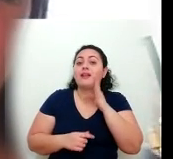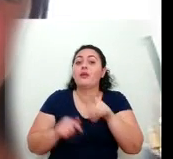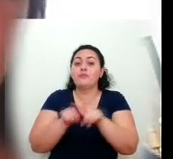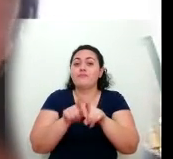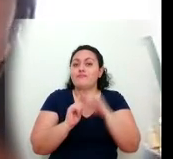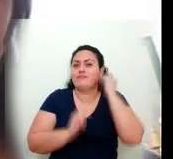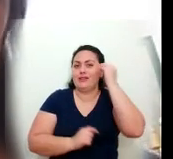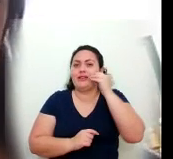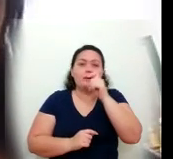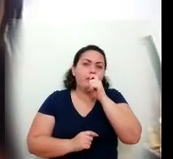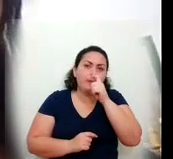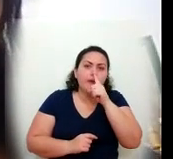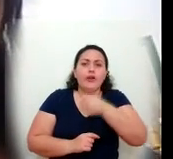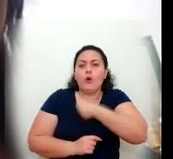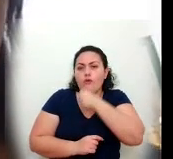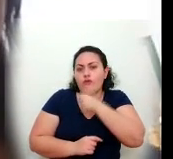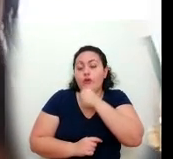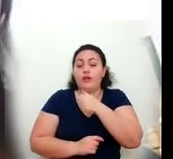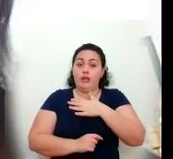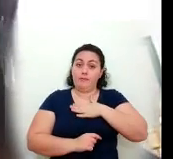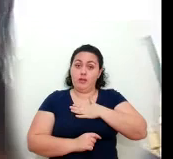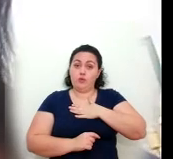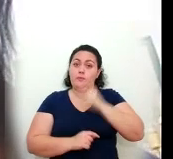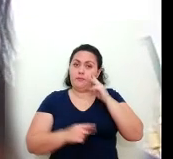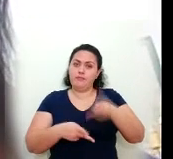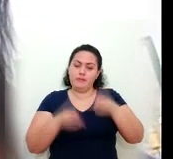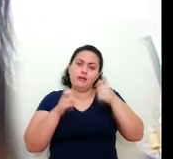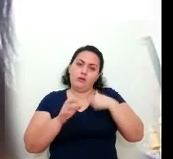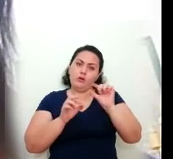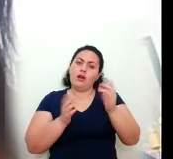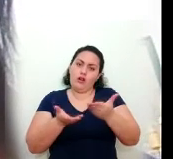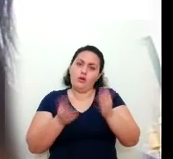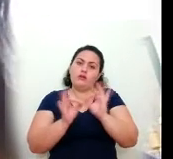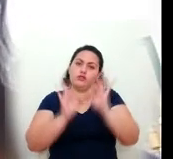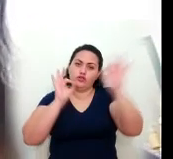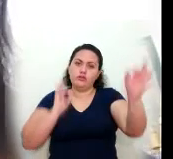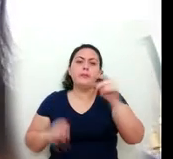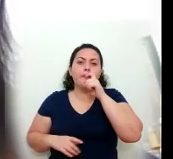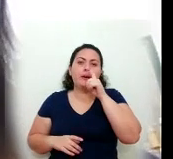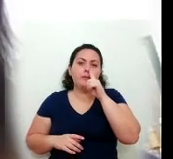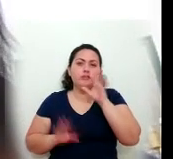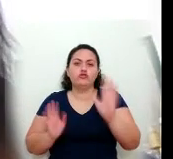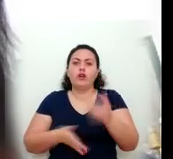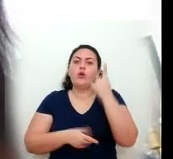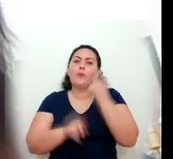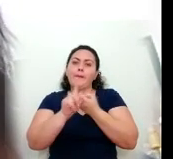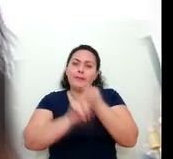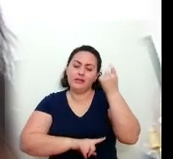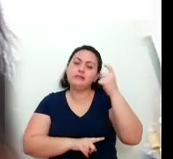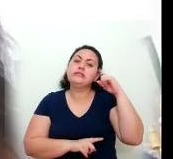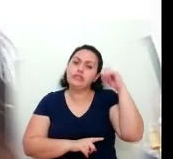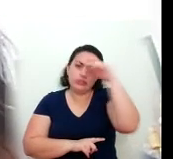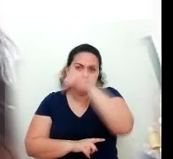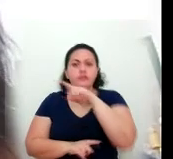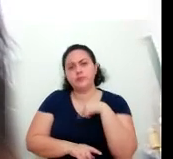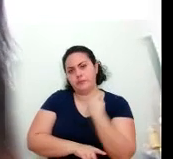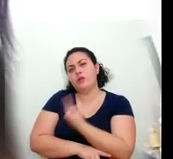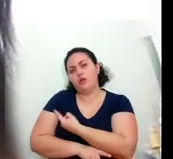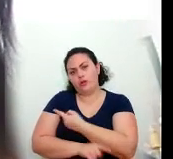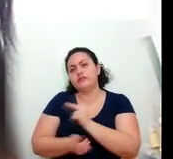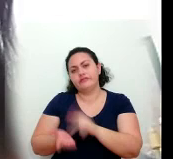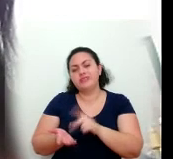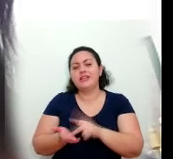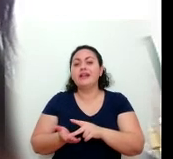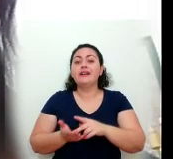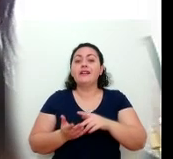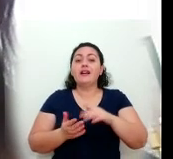avós, né? Sim. Eu vejo pela minha experiência, eu tô distante dos meus pais agora há um mês, assim, é super difícil para todos nós, né? Então, a